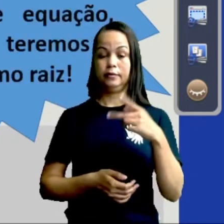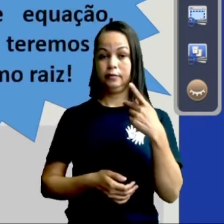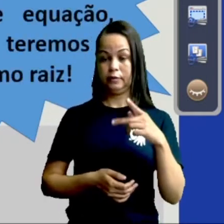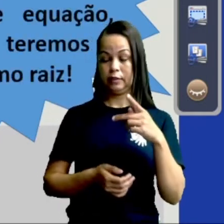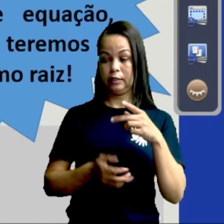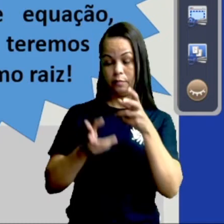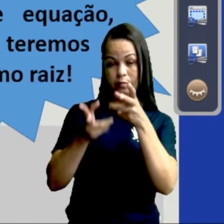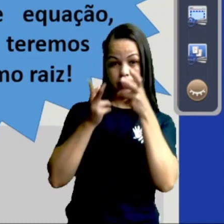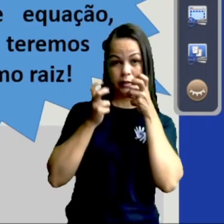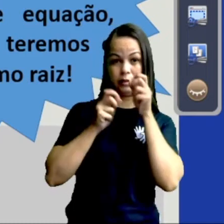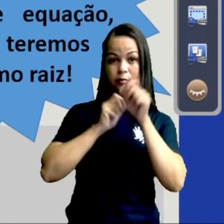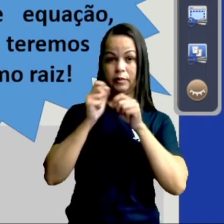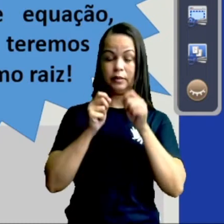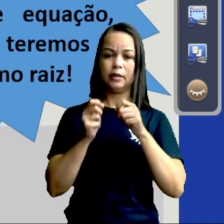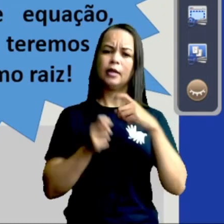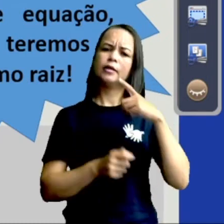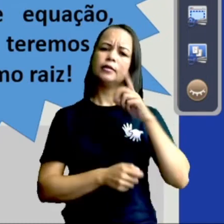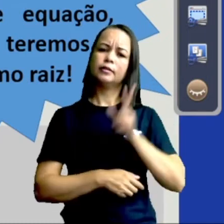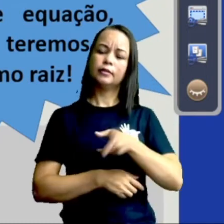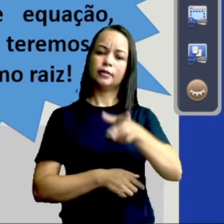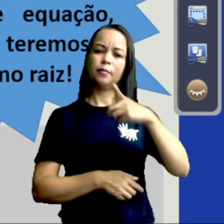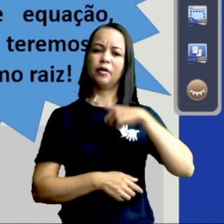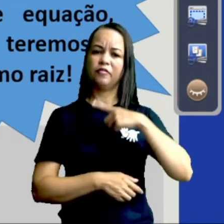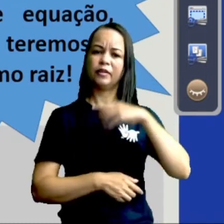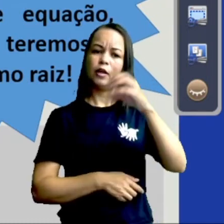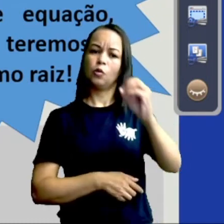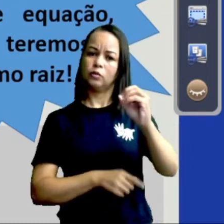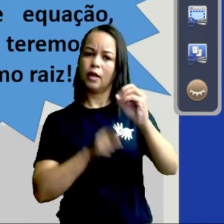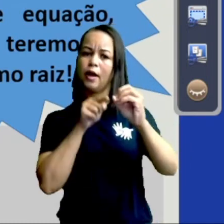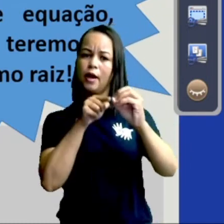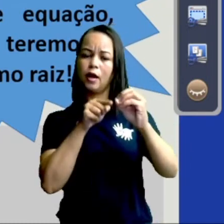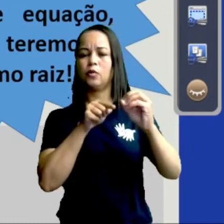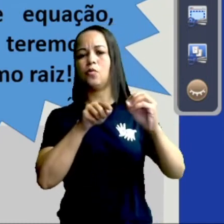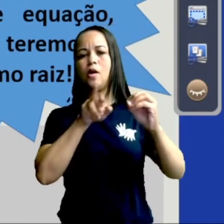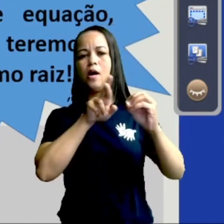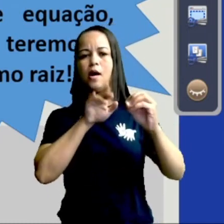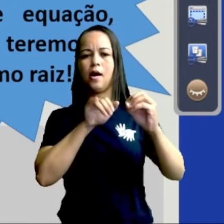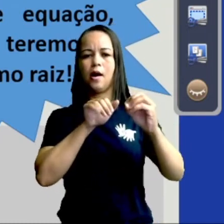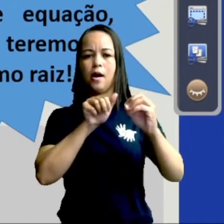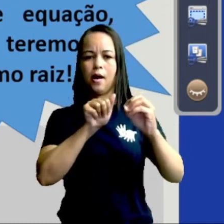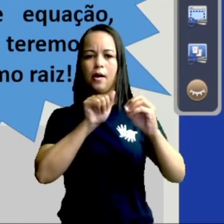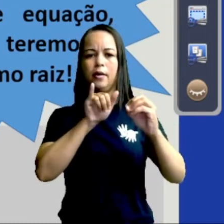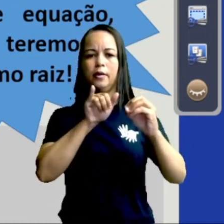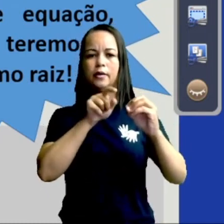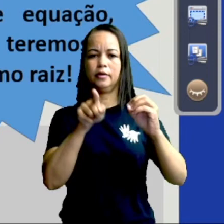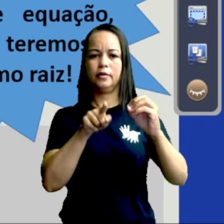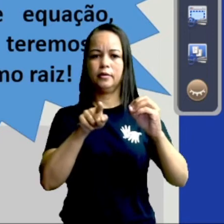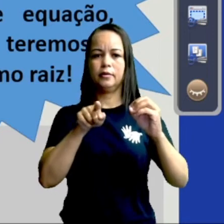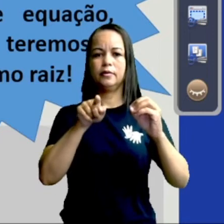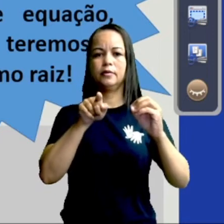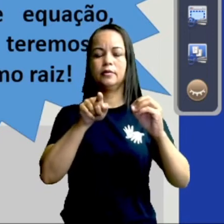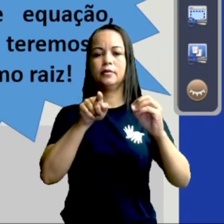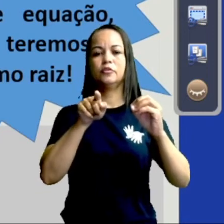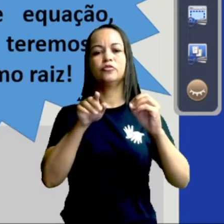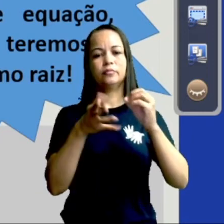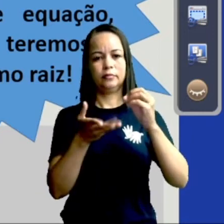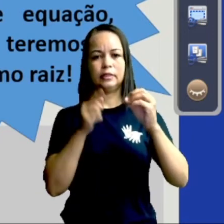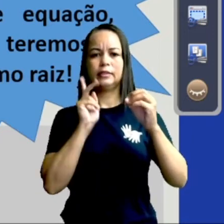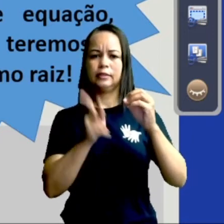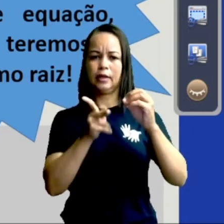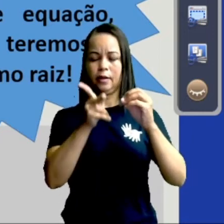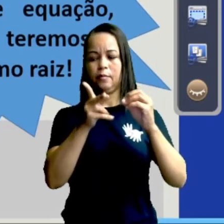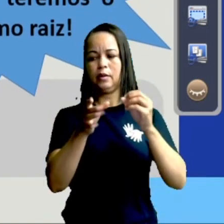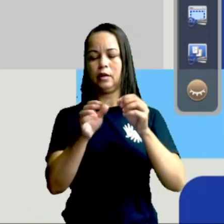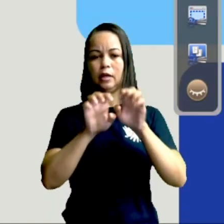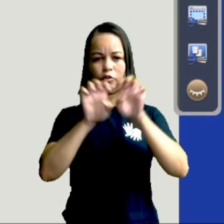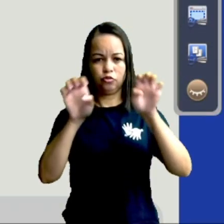daqui, perceba que sempre vai ter pelo menos o zero como raiz. Devido a essa estrutura, sempre vai ter o zero como raiz.